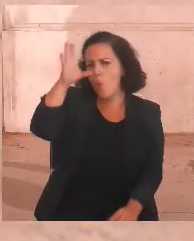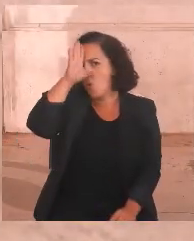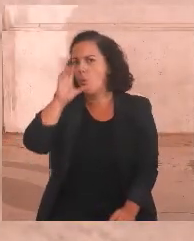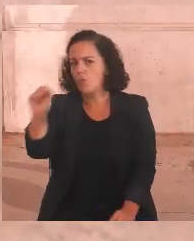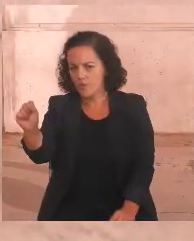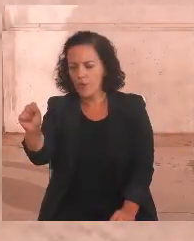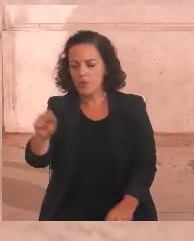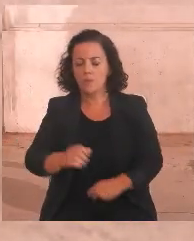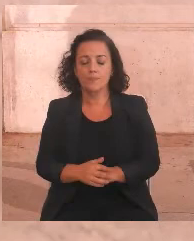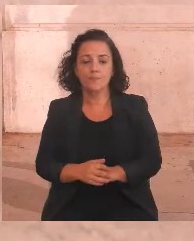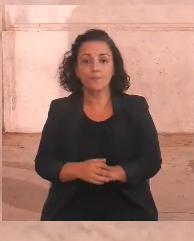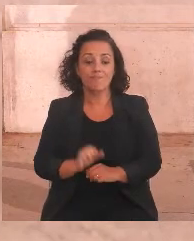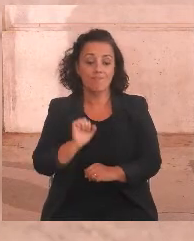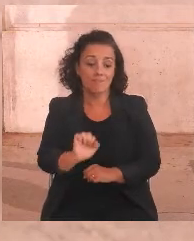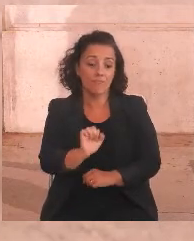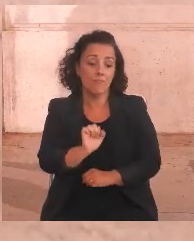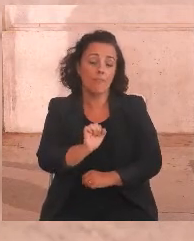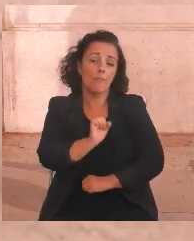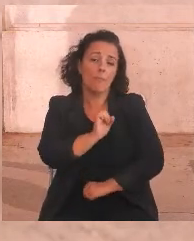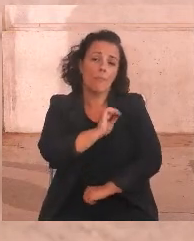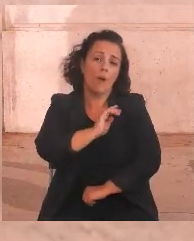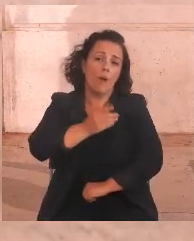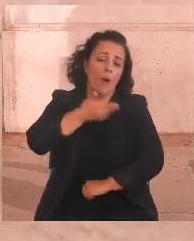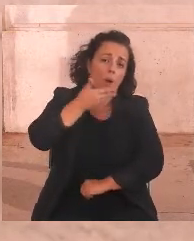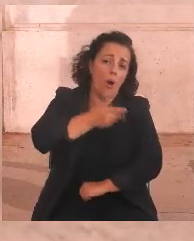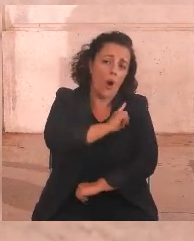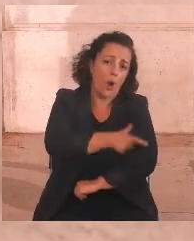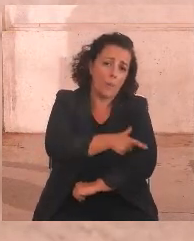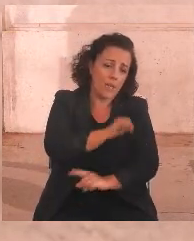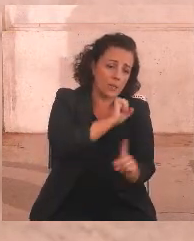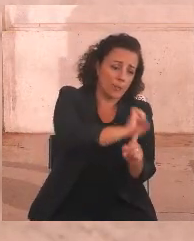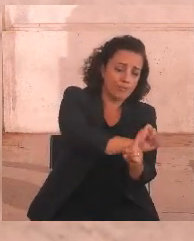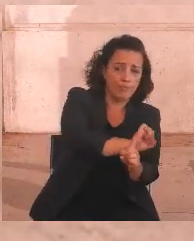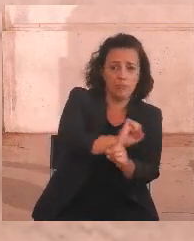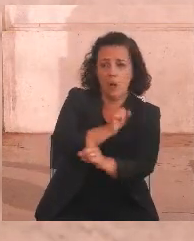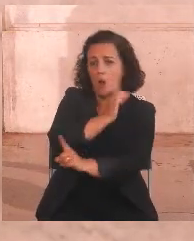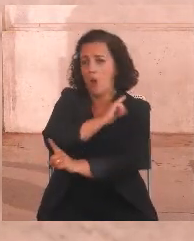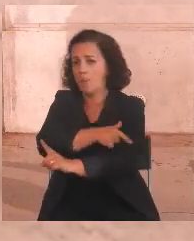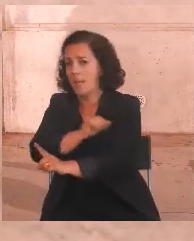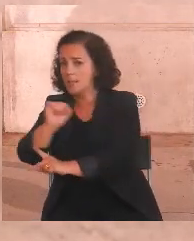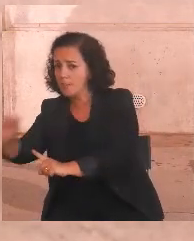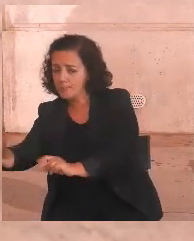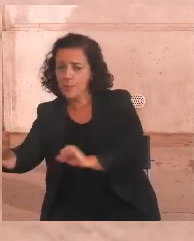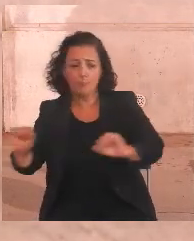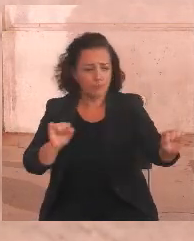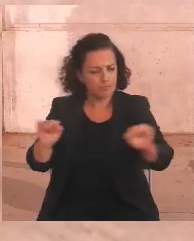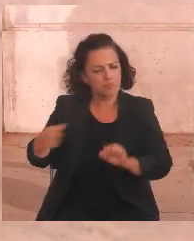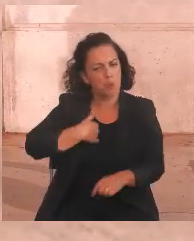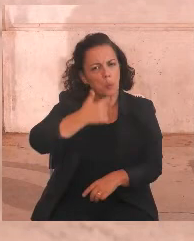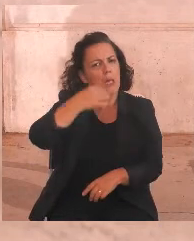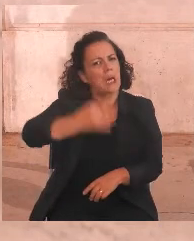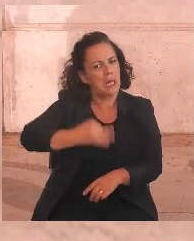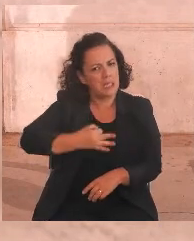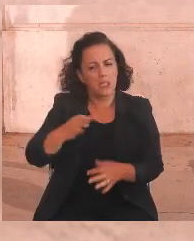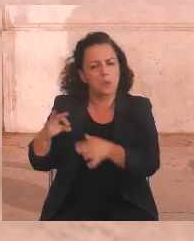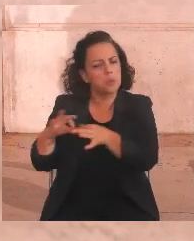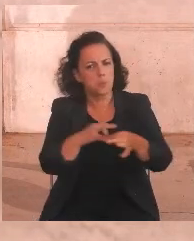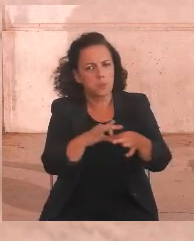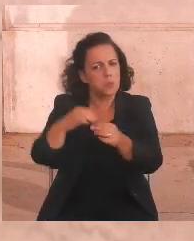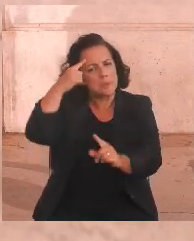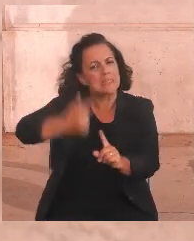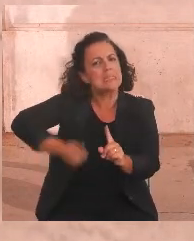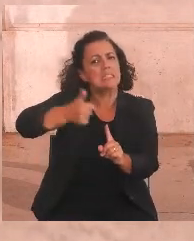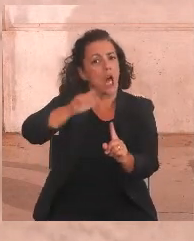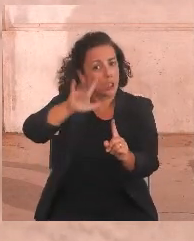No respeito das competências e diferenças próprias, estou certo que vamos colaborar, que vamos trabalhar em prol de Lisboa e em prol